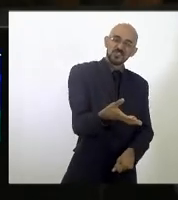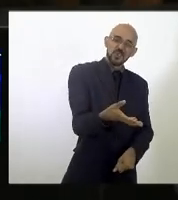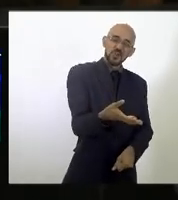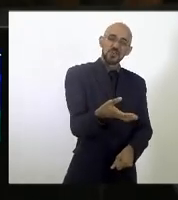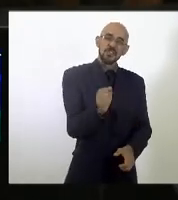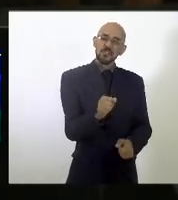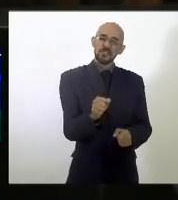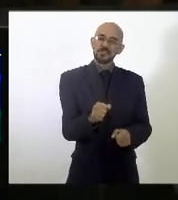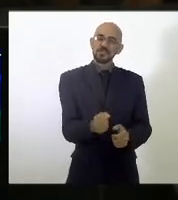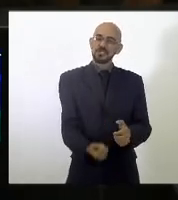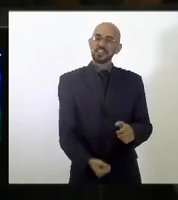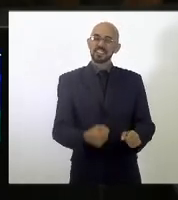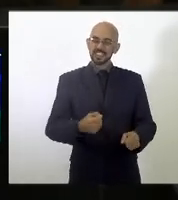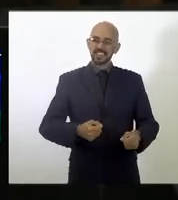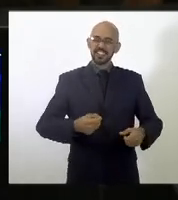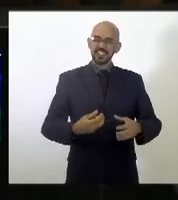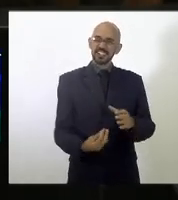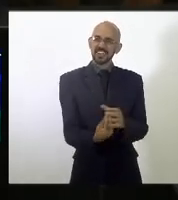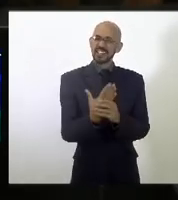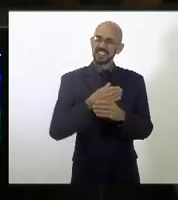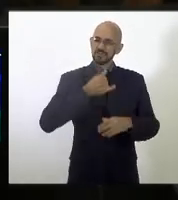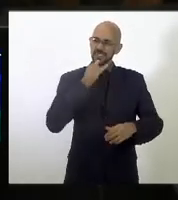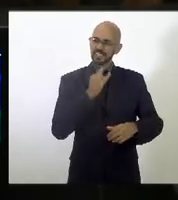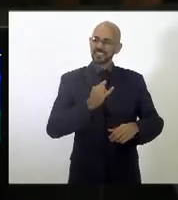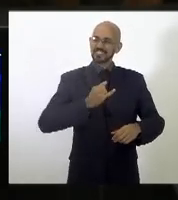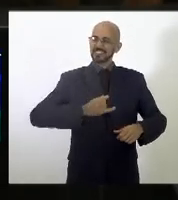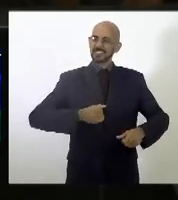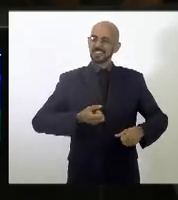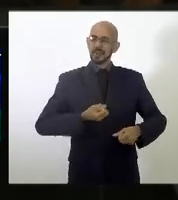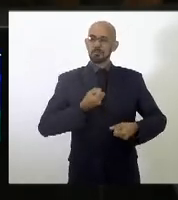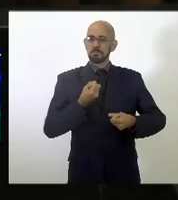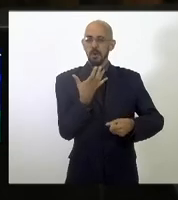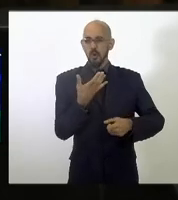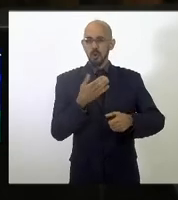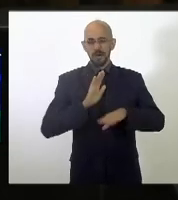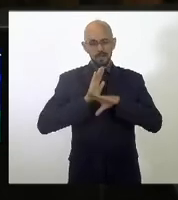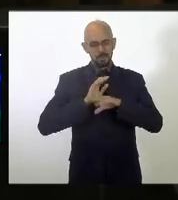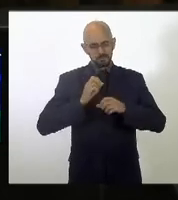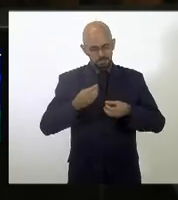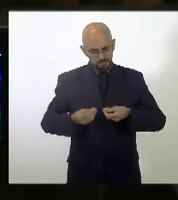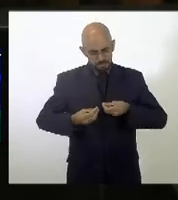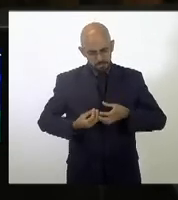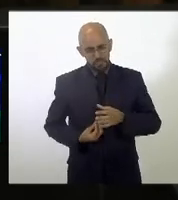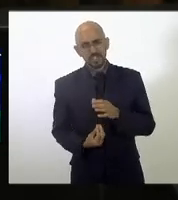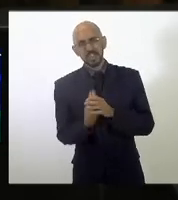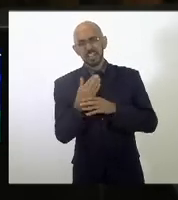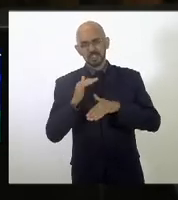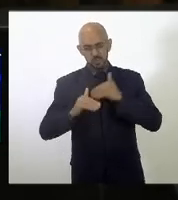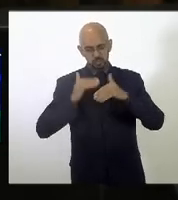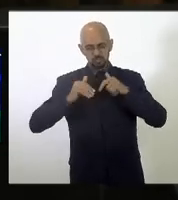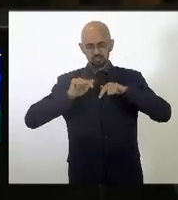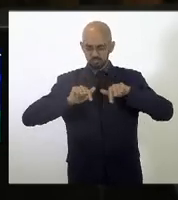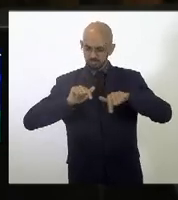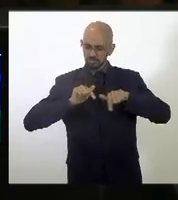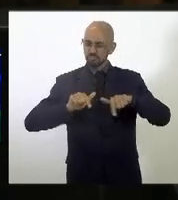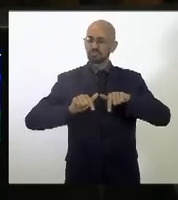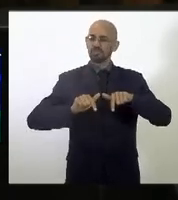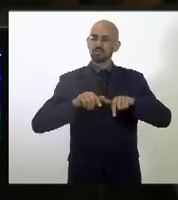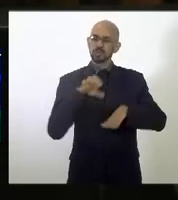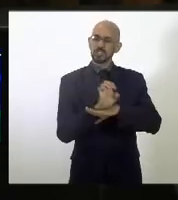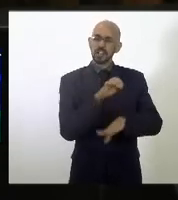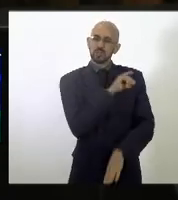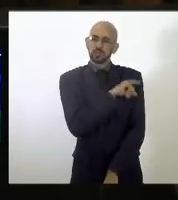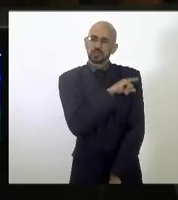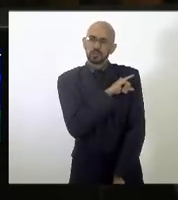revigora as nossas energias para produzir pelo Estado do Rio de Janeiro. Nós deixamos um parlamento saudoso que contém